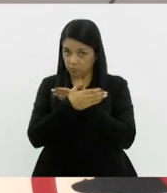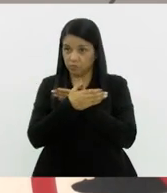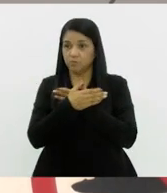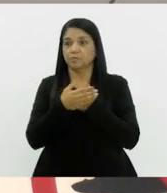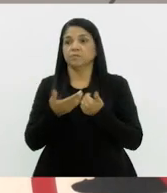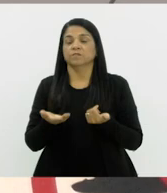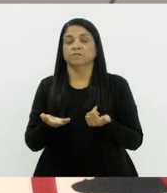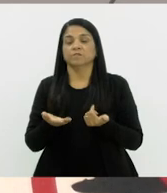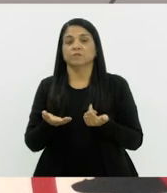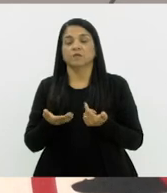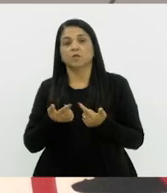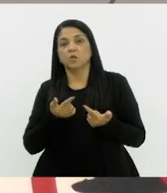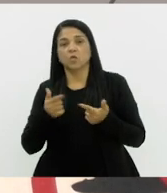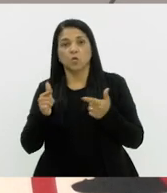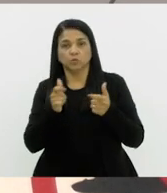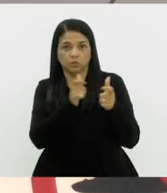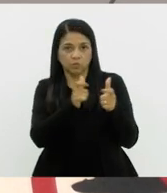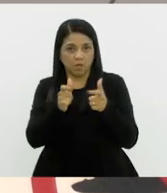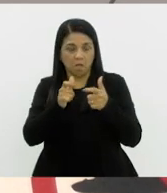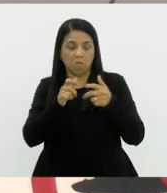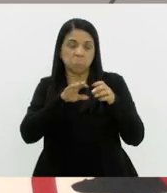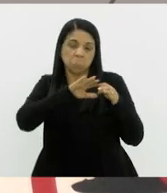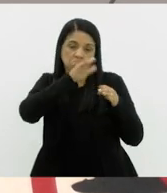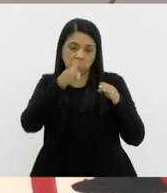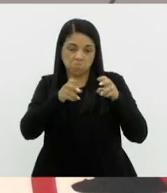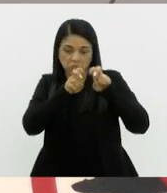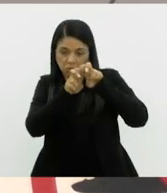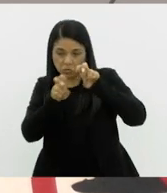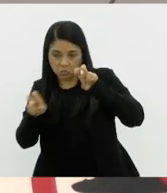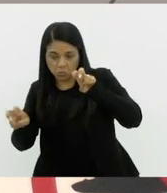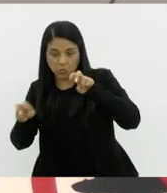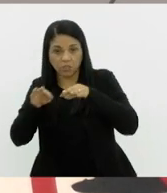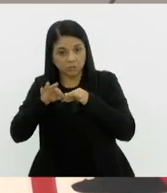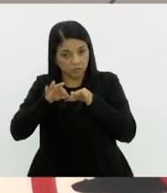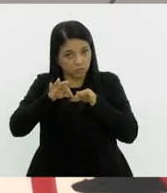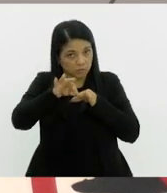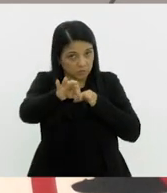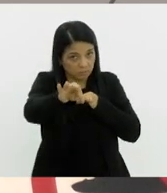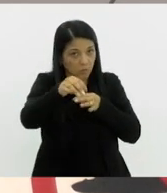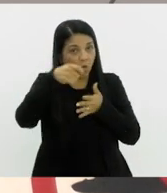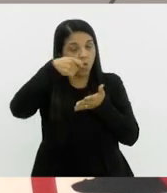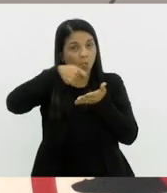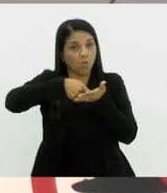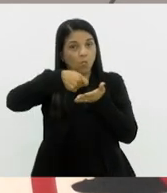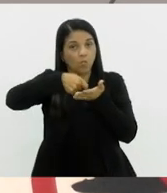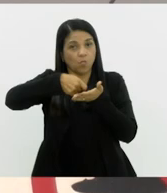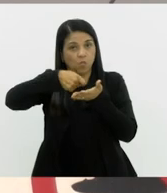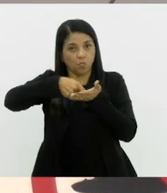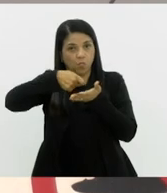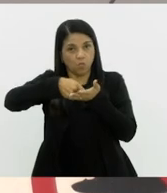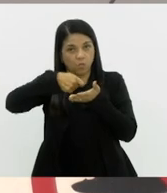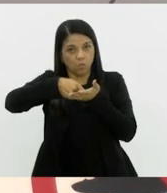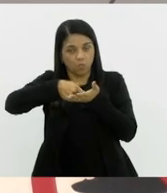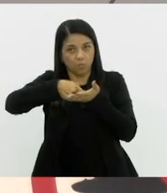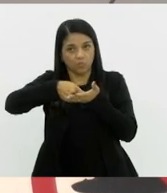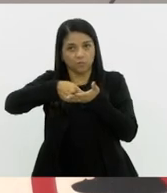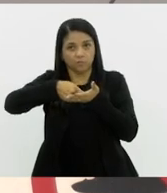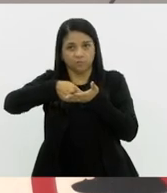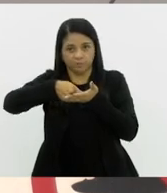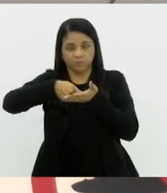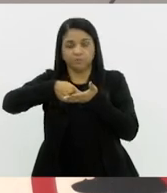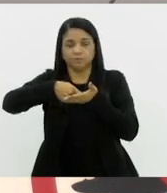outra, pode ser Pão de Açúcar também, soma, distanciamento obrigatório. Né?